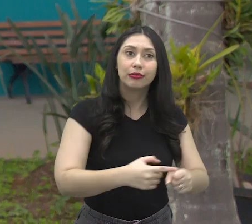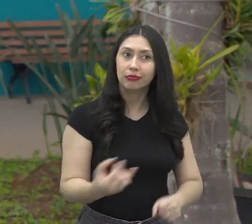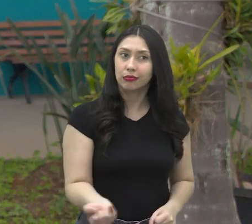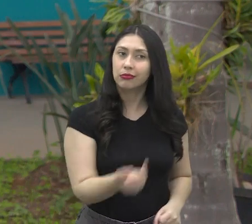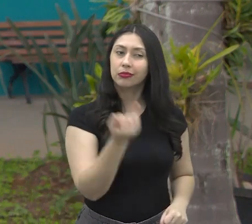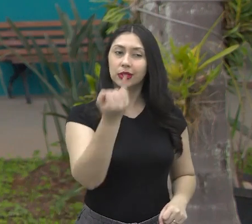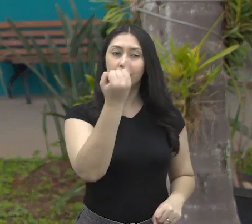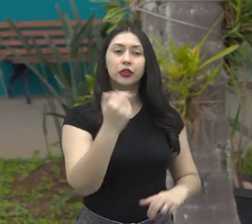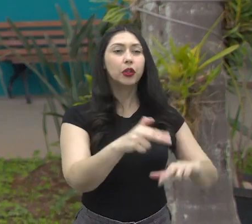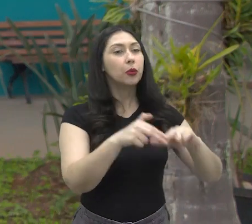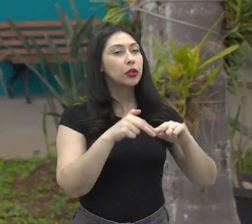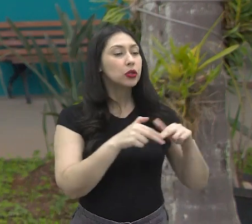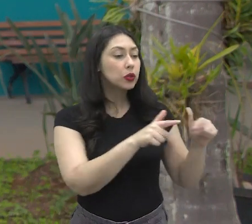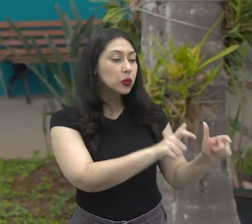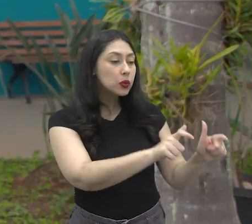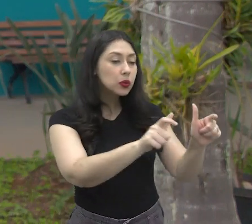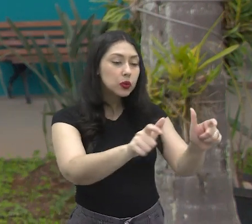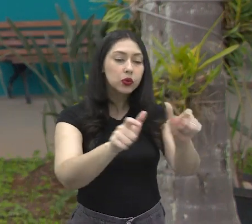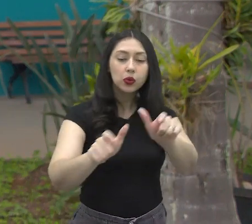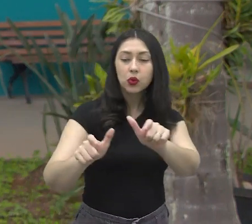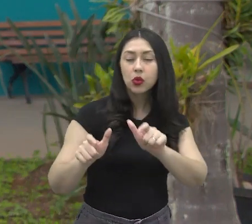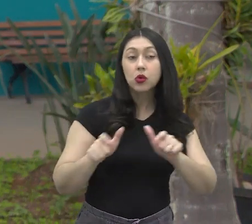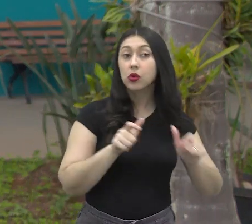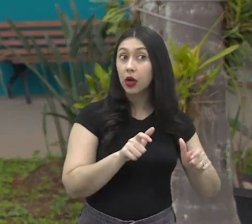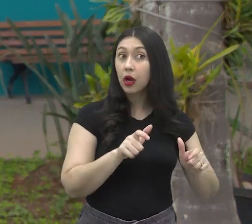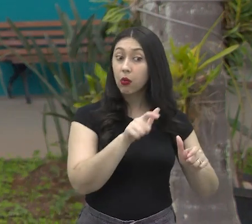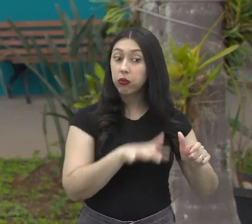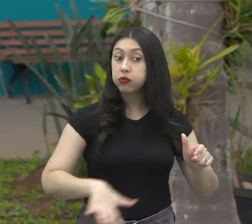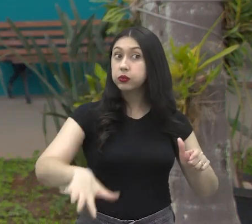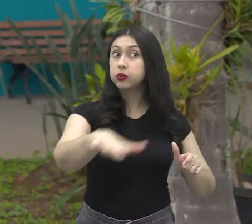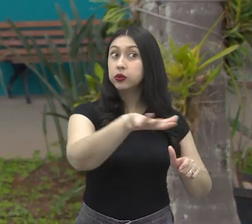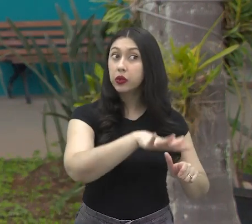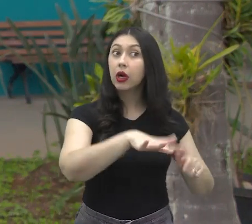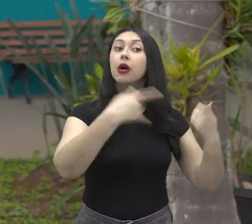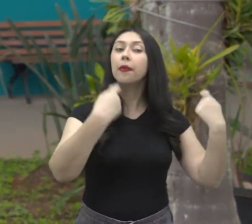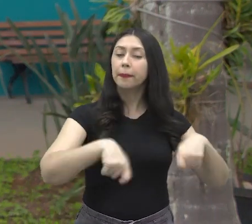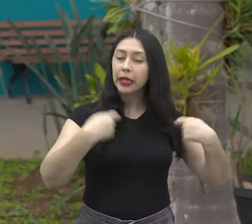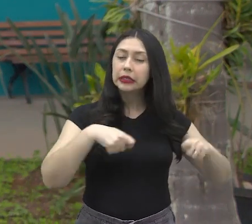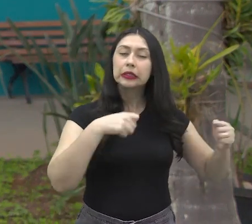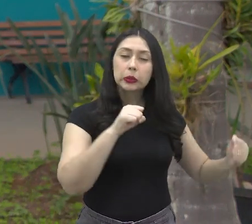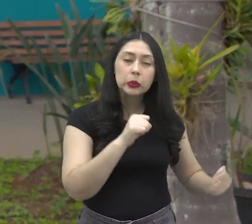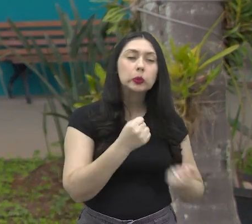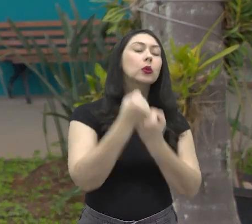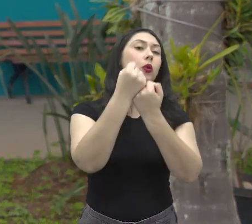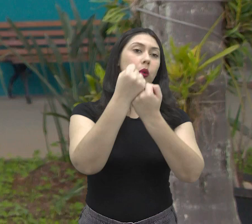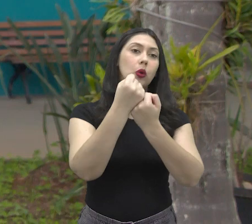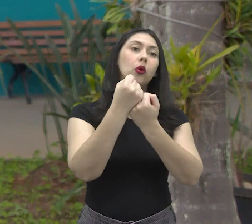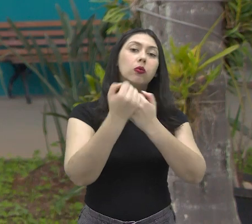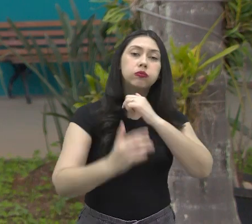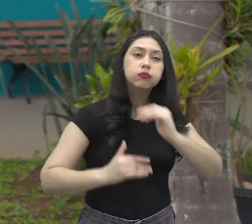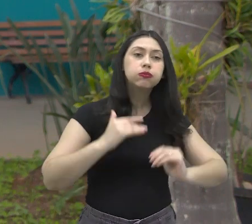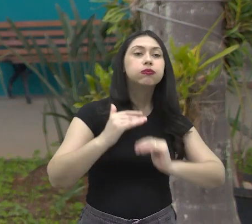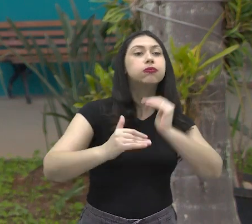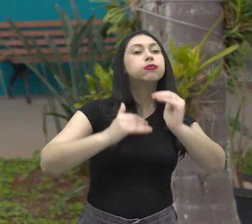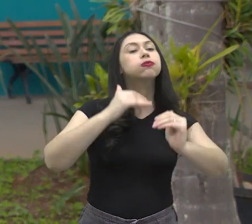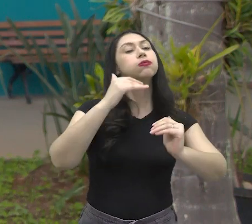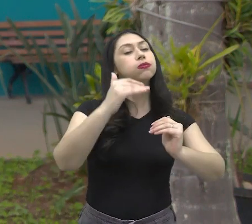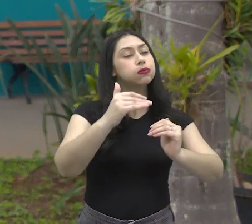local, isso é fundamental. Então esses espaços pelo Estado precisa ser realmente fomentado,